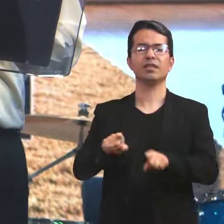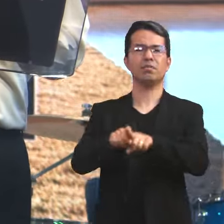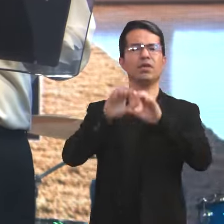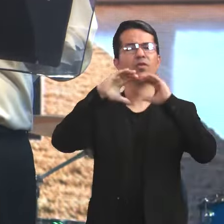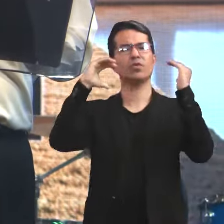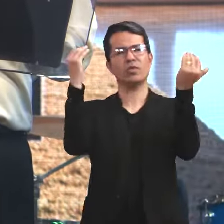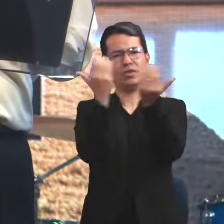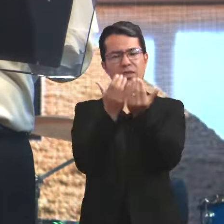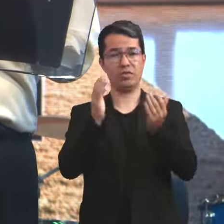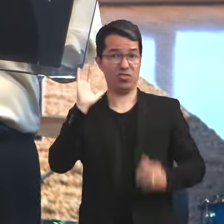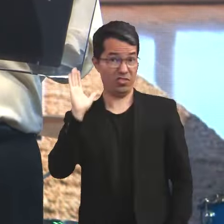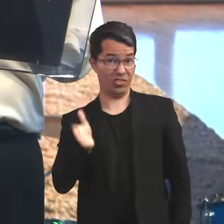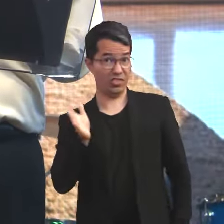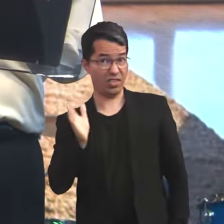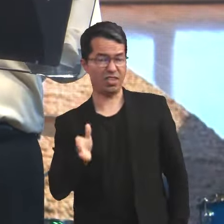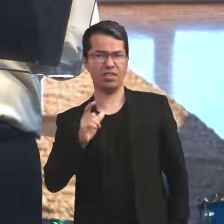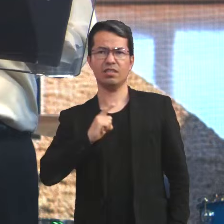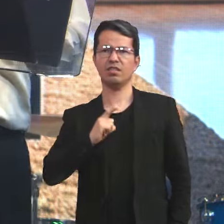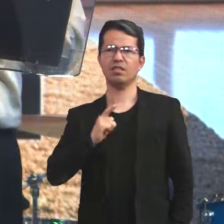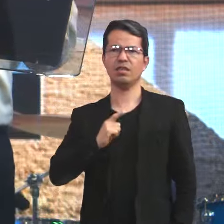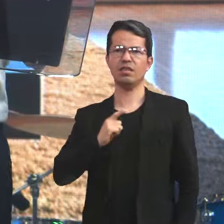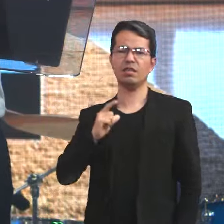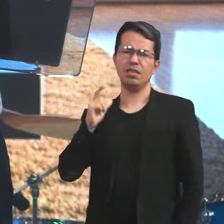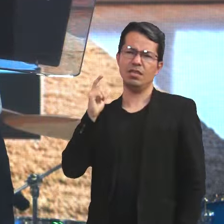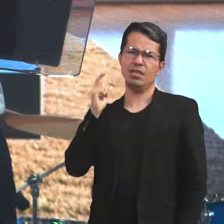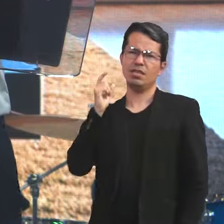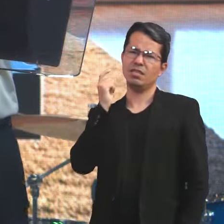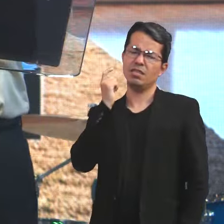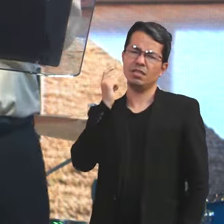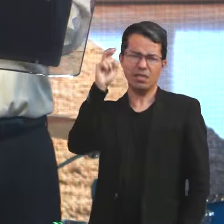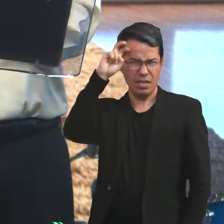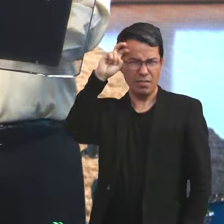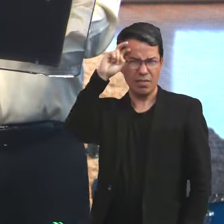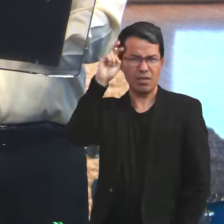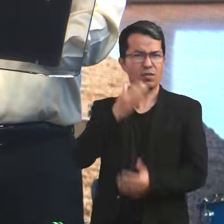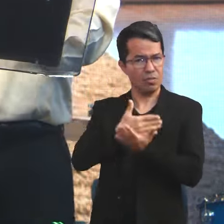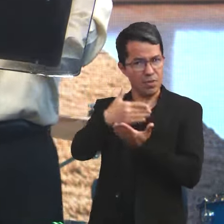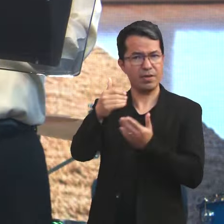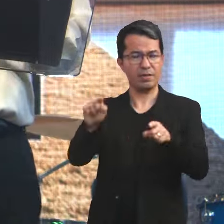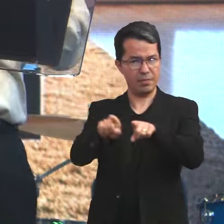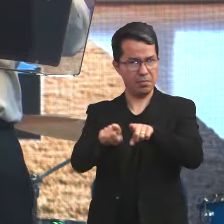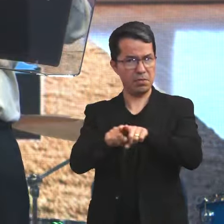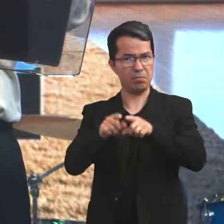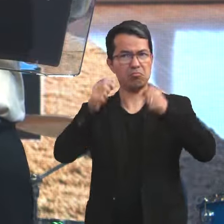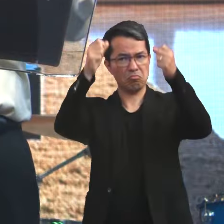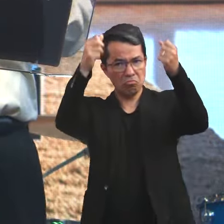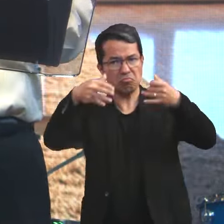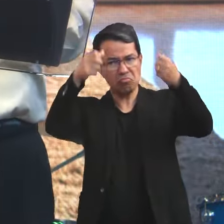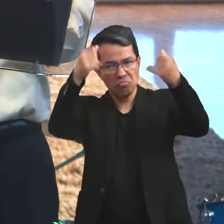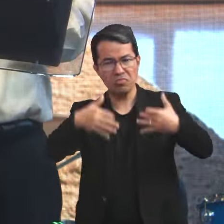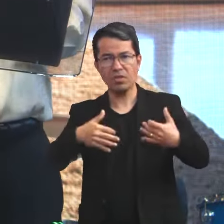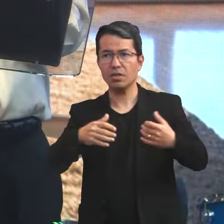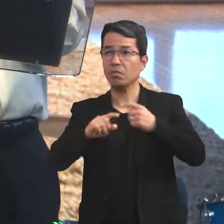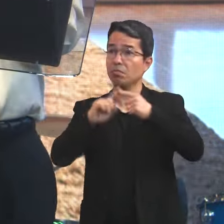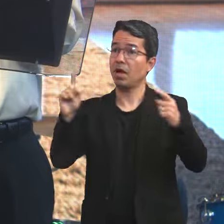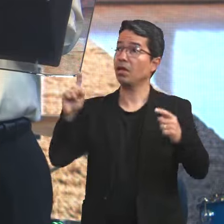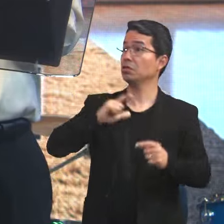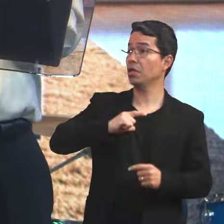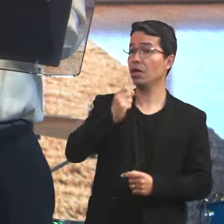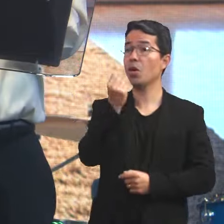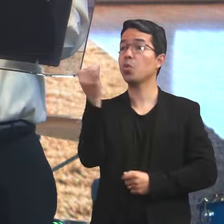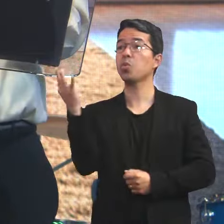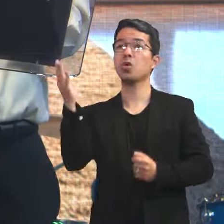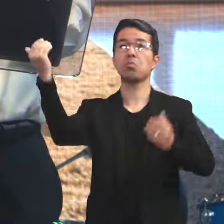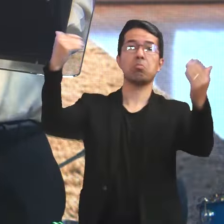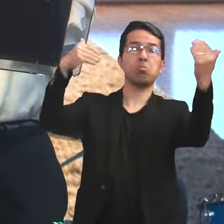estivemos durante essa conferência celular dí jueves desde quintafeira e aquos que não havo venir